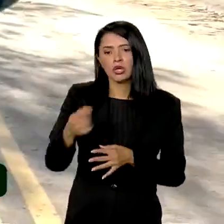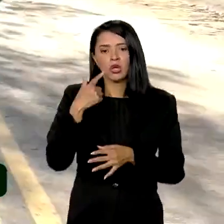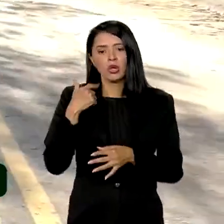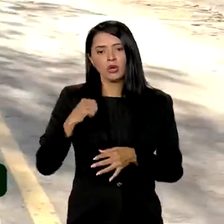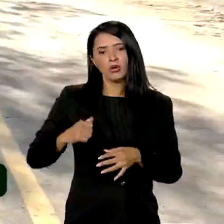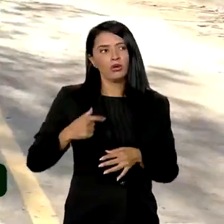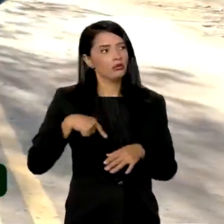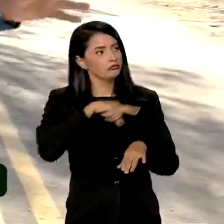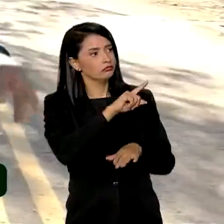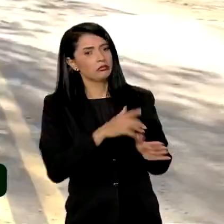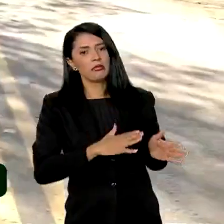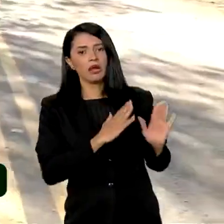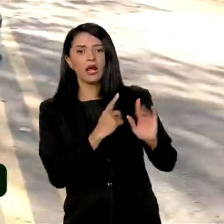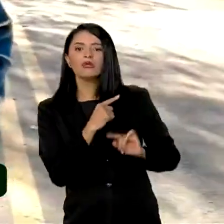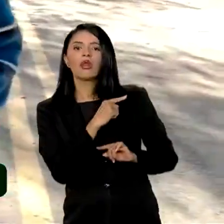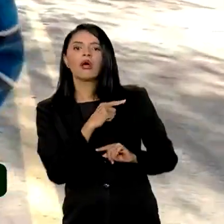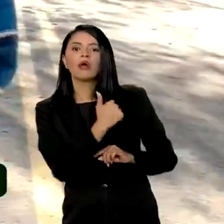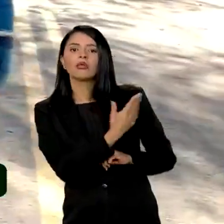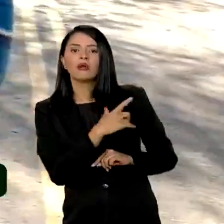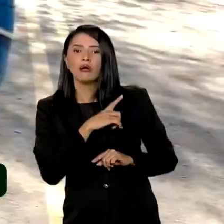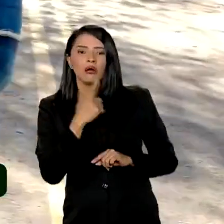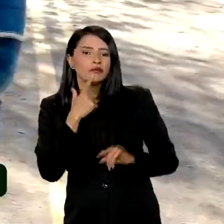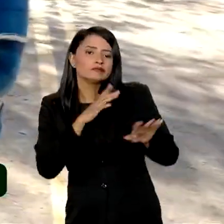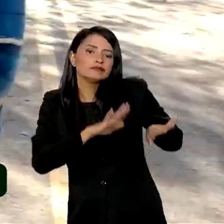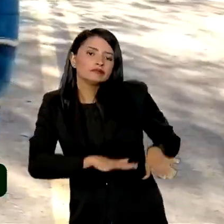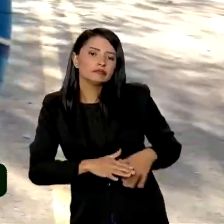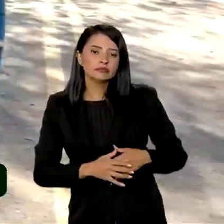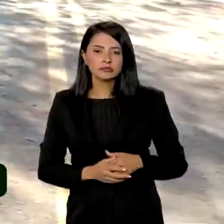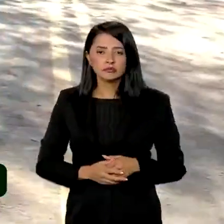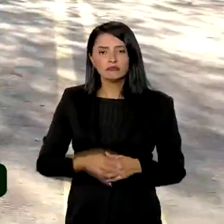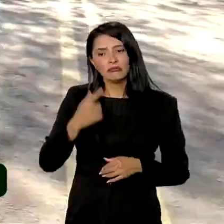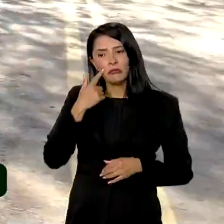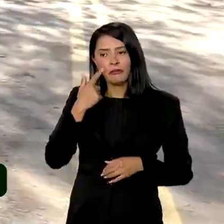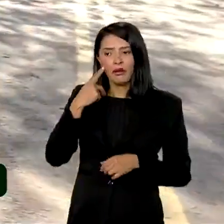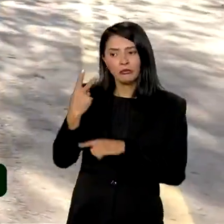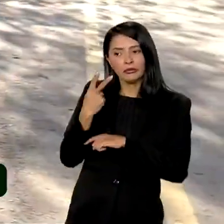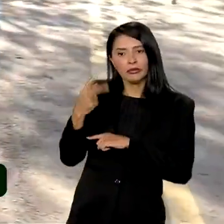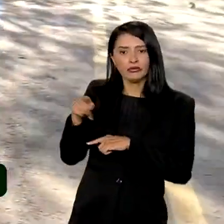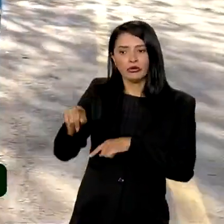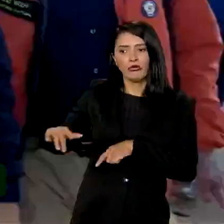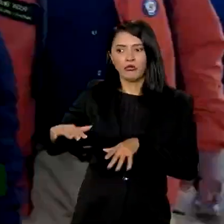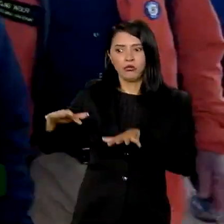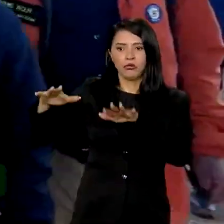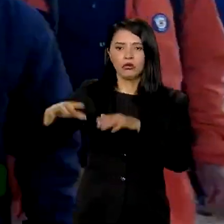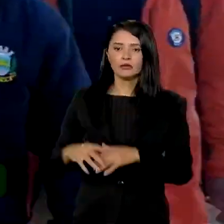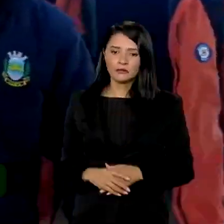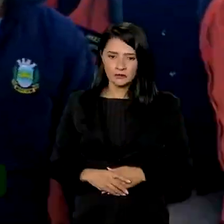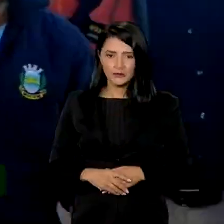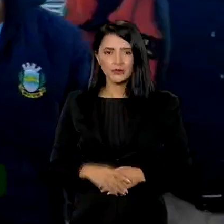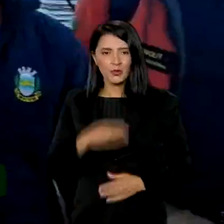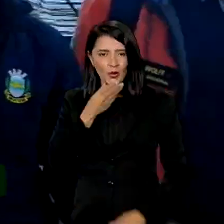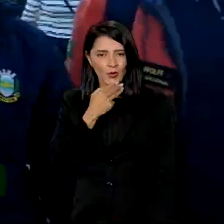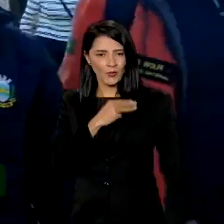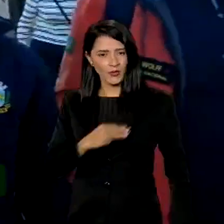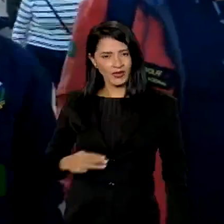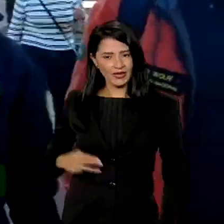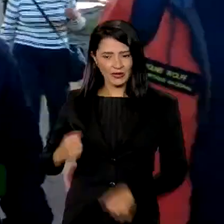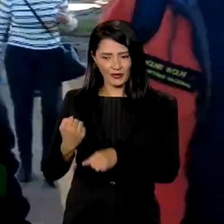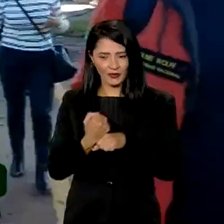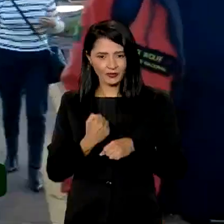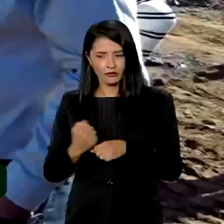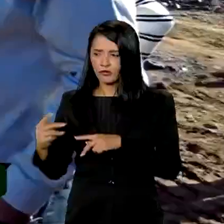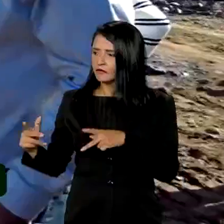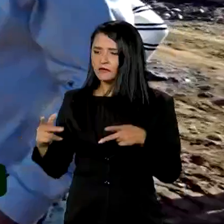aqui, ó, no prédio ali atrás ali, para se livrar da enchente ali. O ministro da Reconstrução visitou a